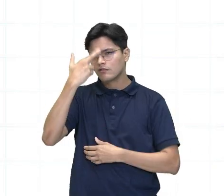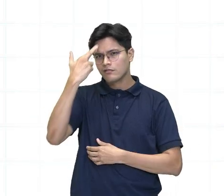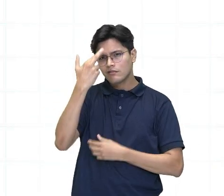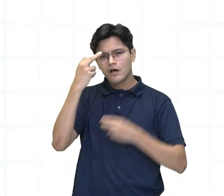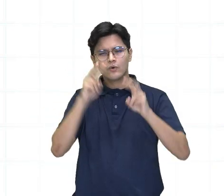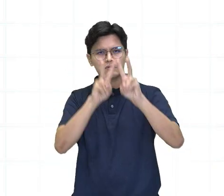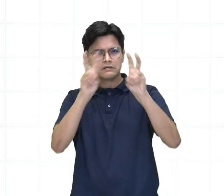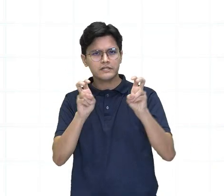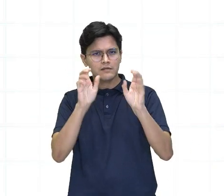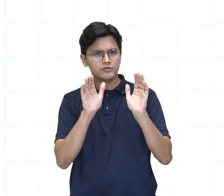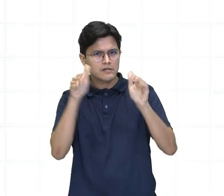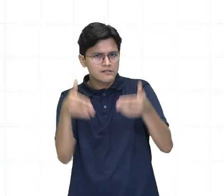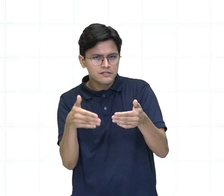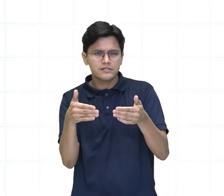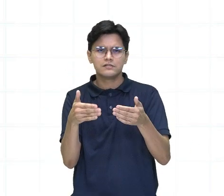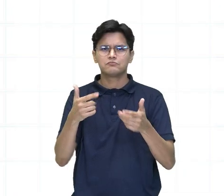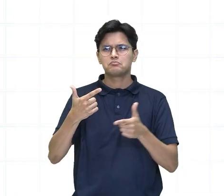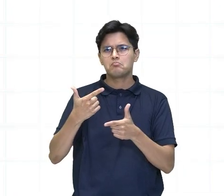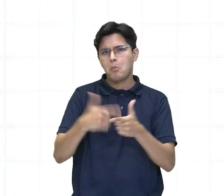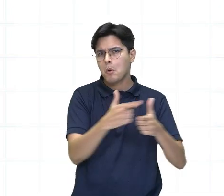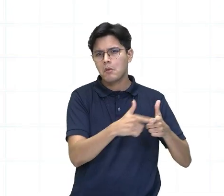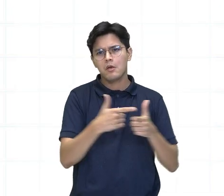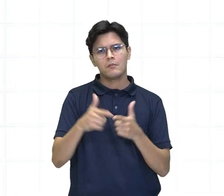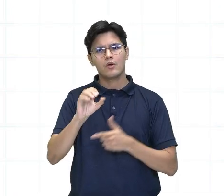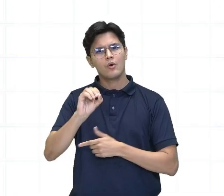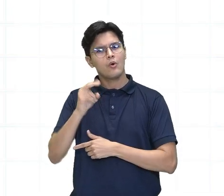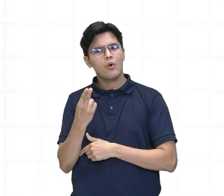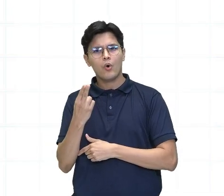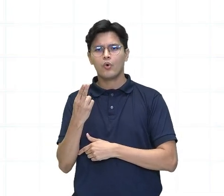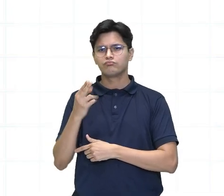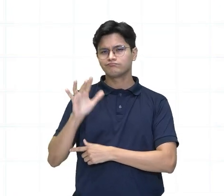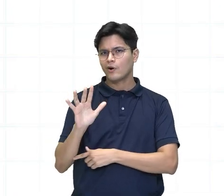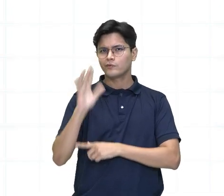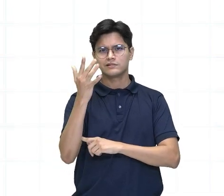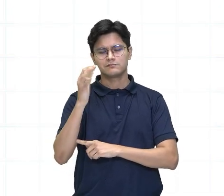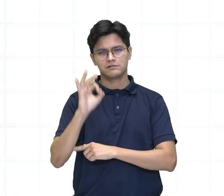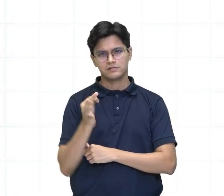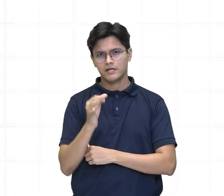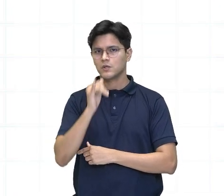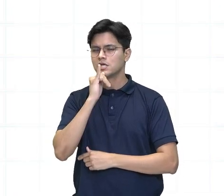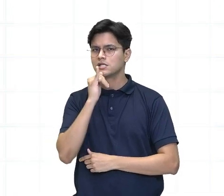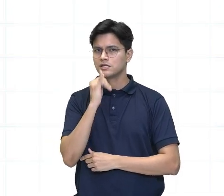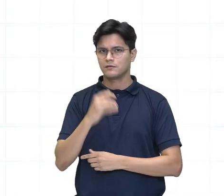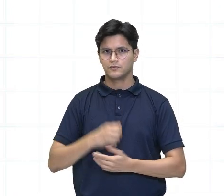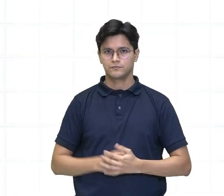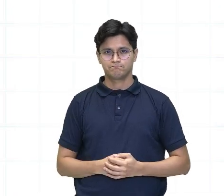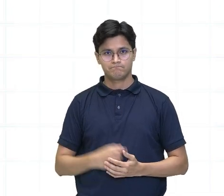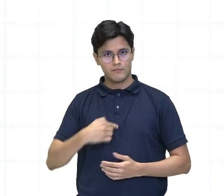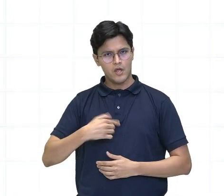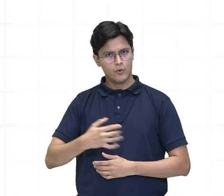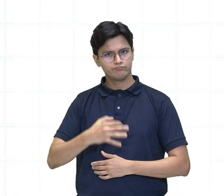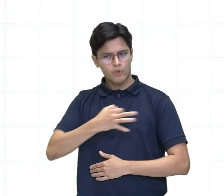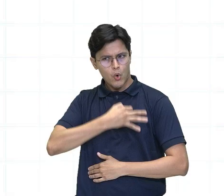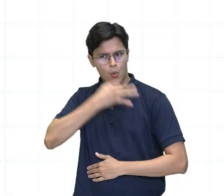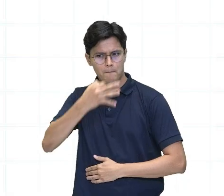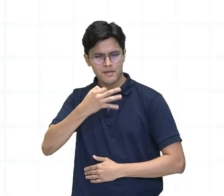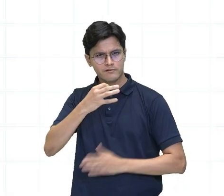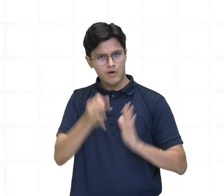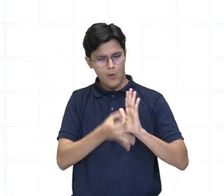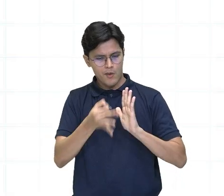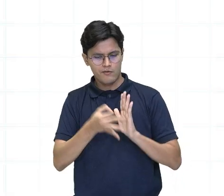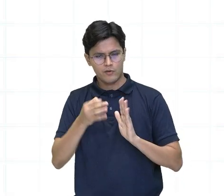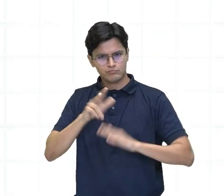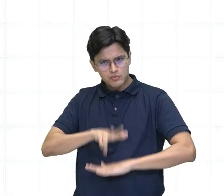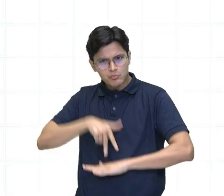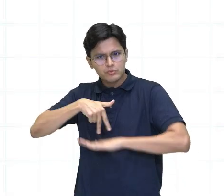um problema ou uma situação. Então, quando eu me posiciono, né, quando eu coloco a minha opinião ali de forma crítica,